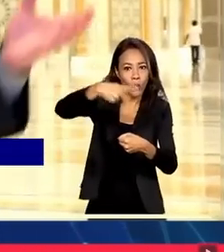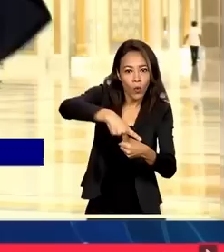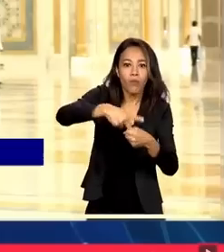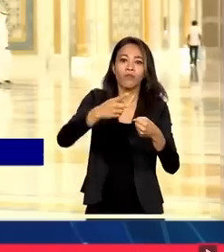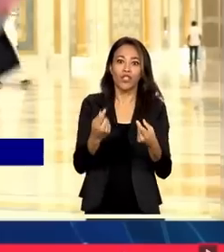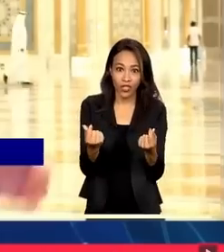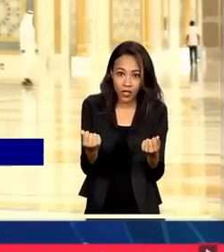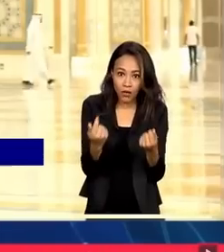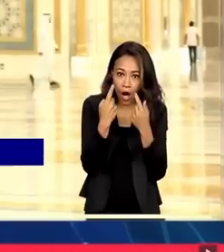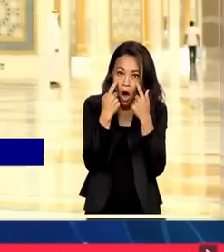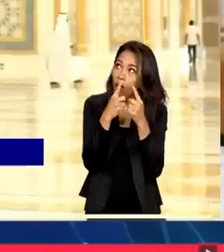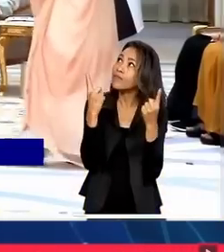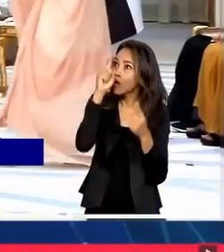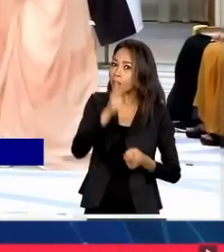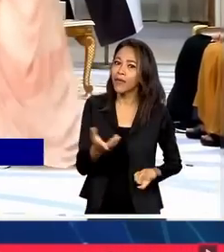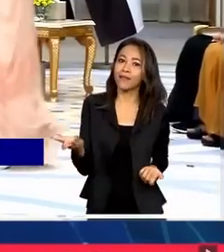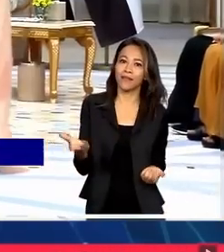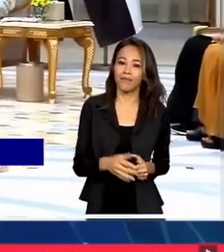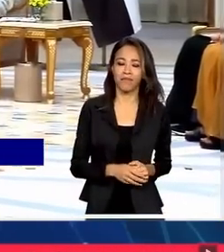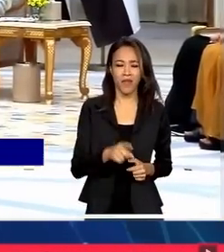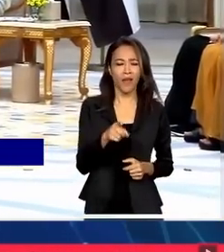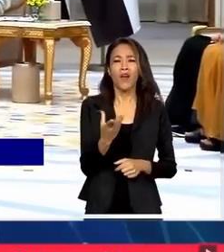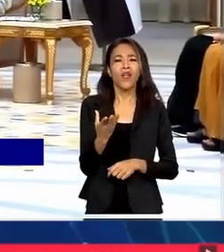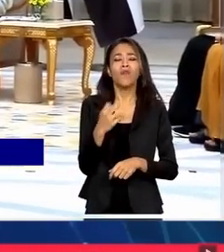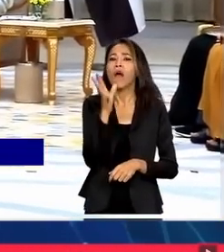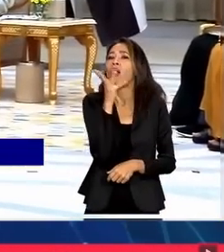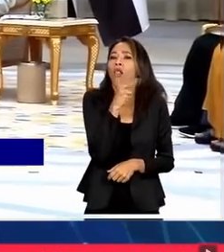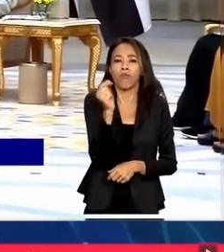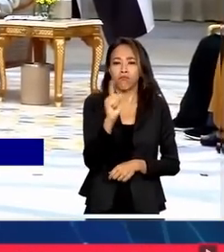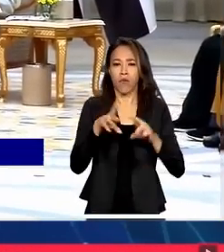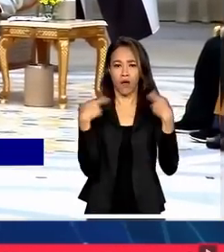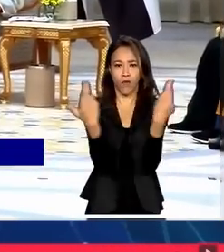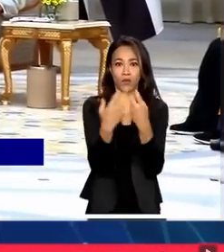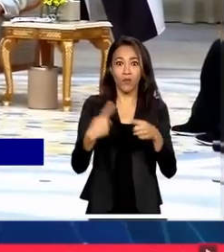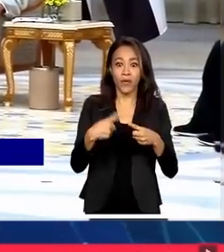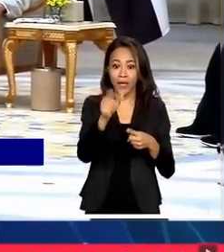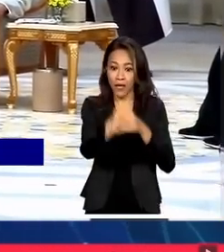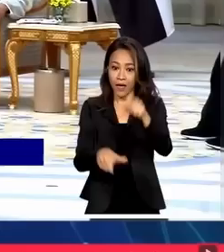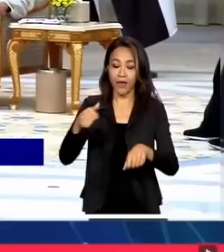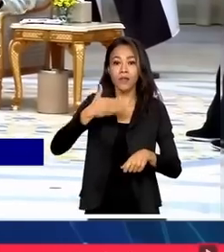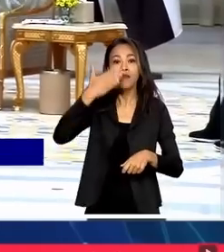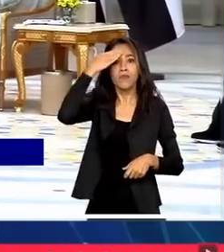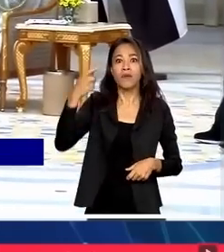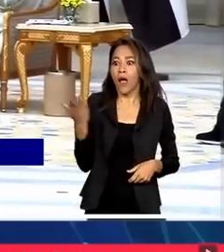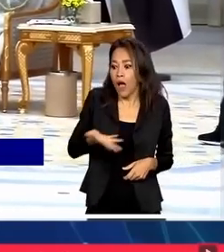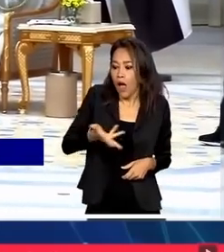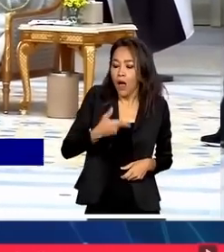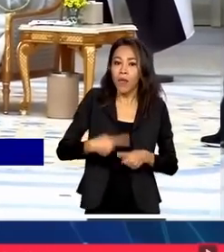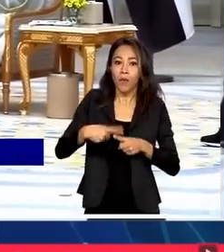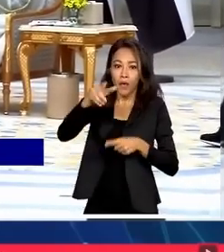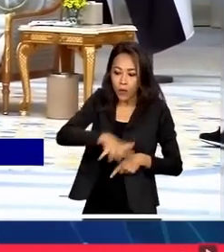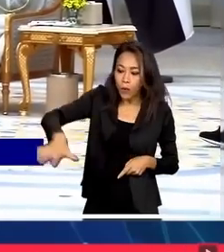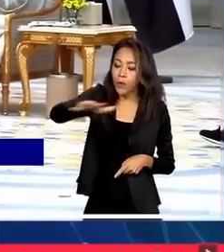dinheiro manda. A reunião não durou muito tempo, porque havia uma certa pressa por parte dos anfitriões. É que o mundo muçulmano